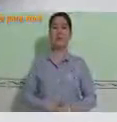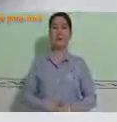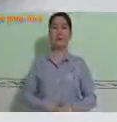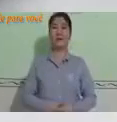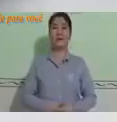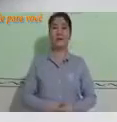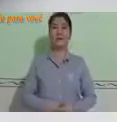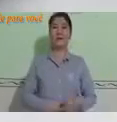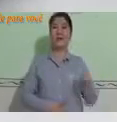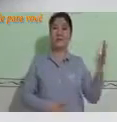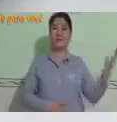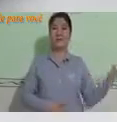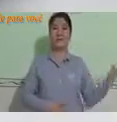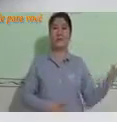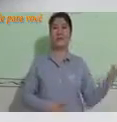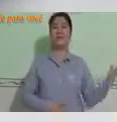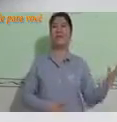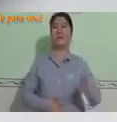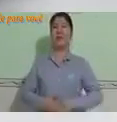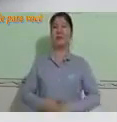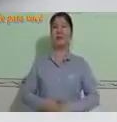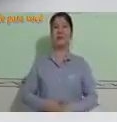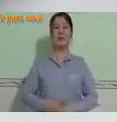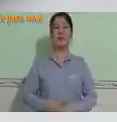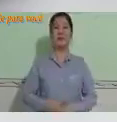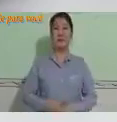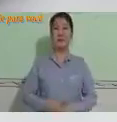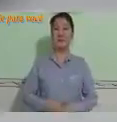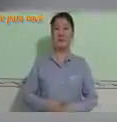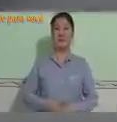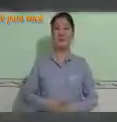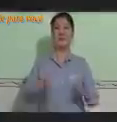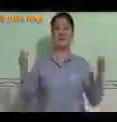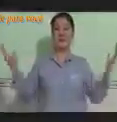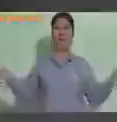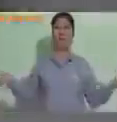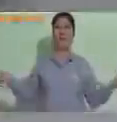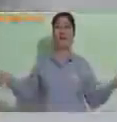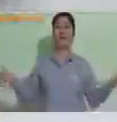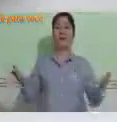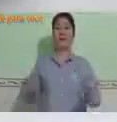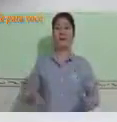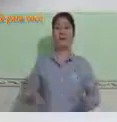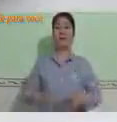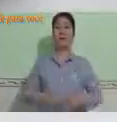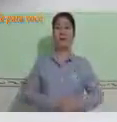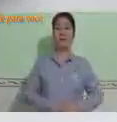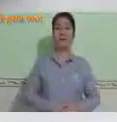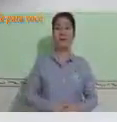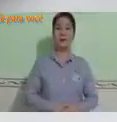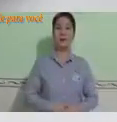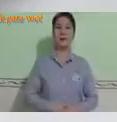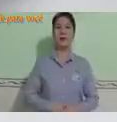Além disso, vírgula, ter horários regulares para as refeições também diminui a sensação de fome e a quantidade de alimentos